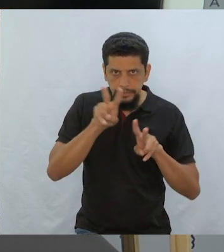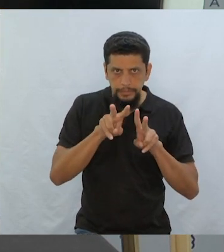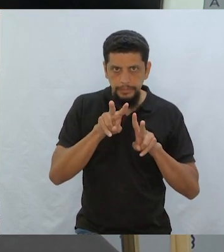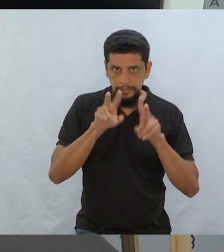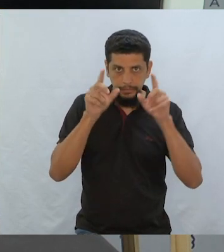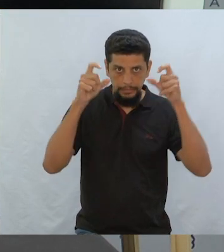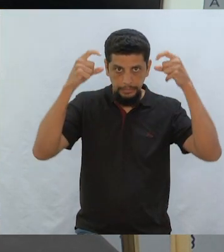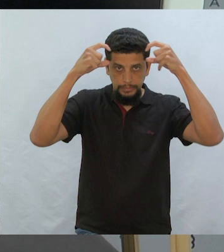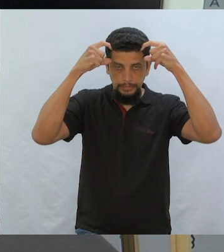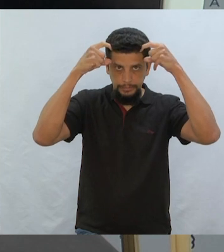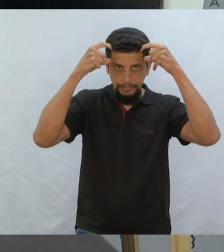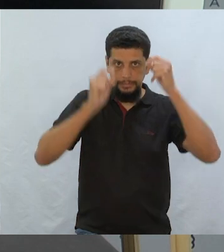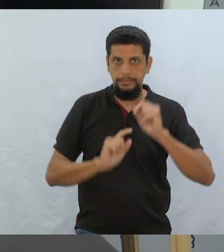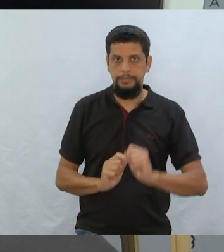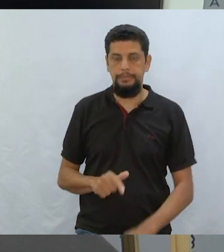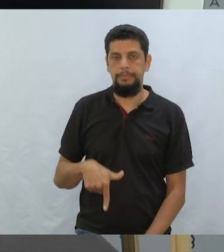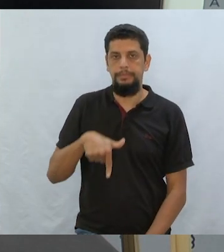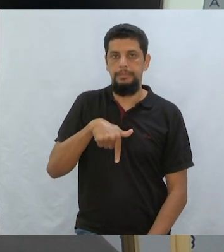casa?